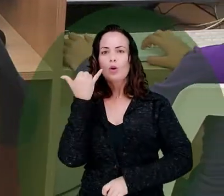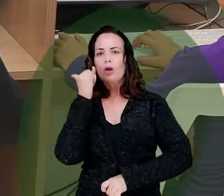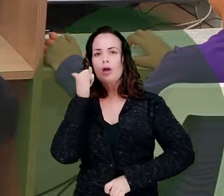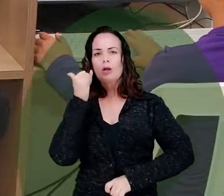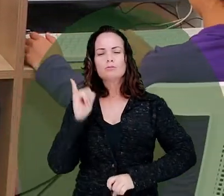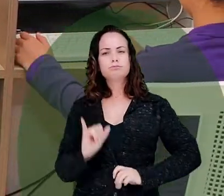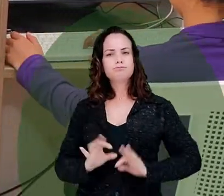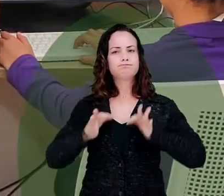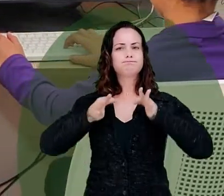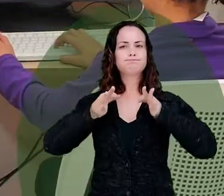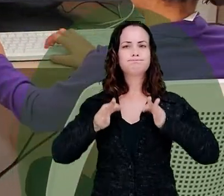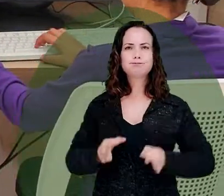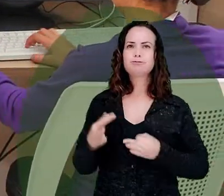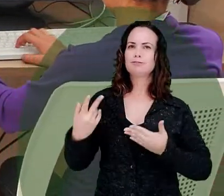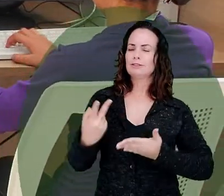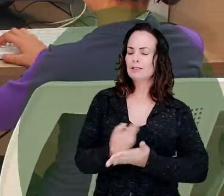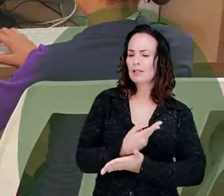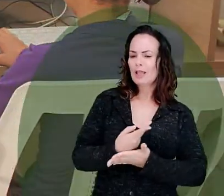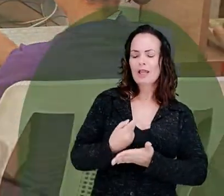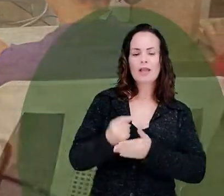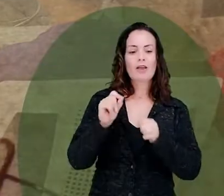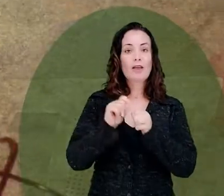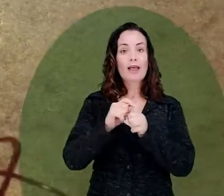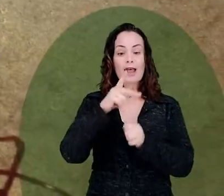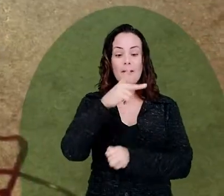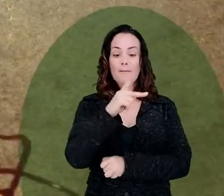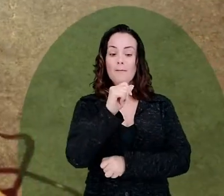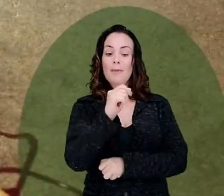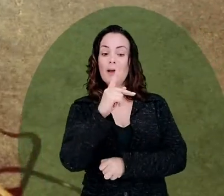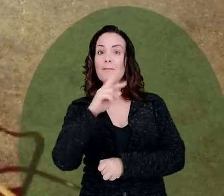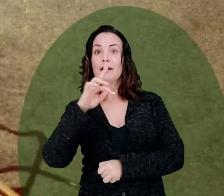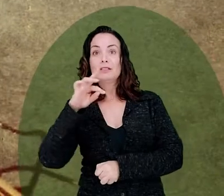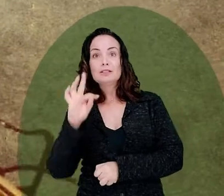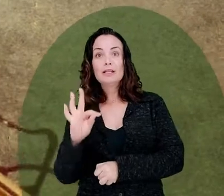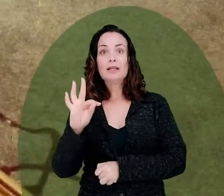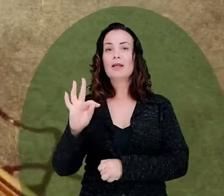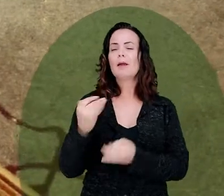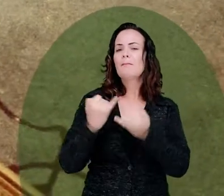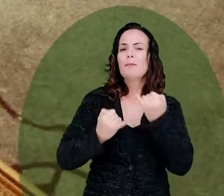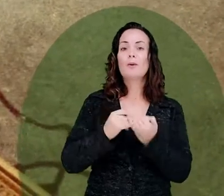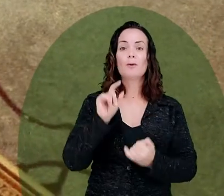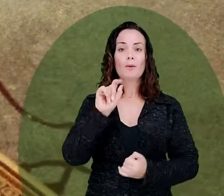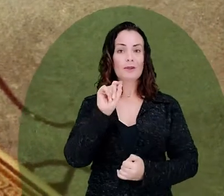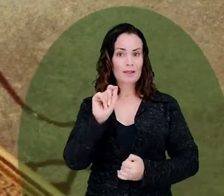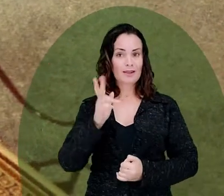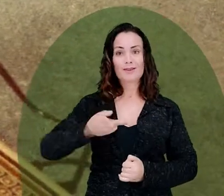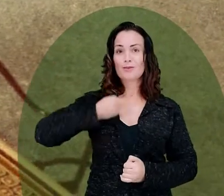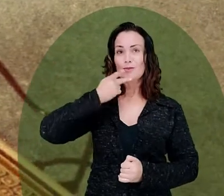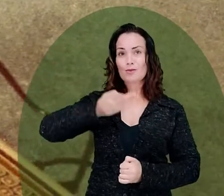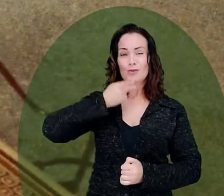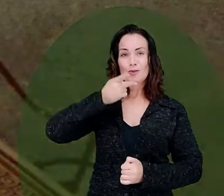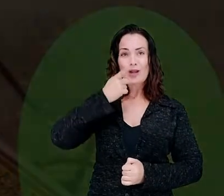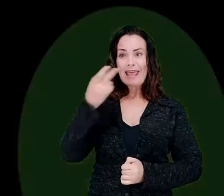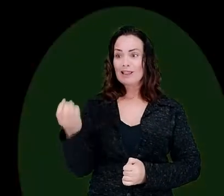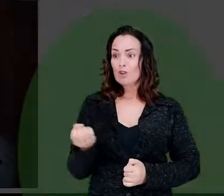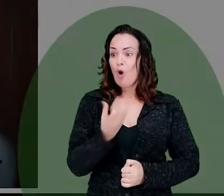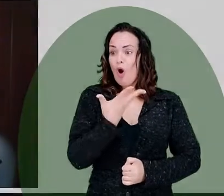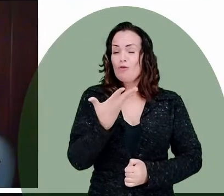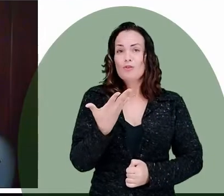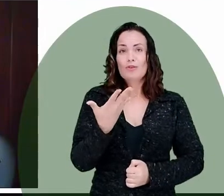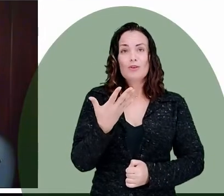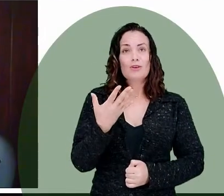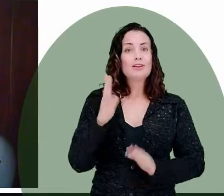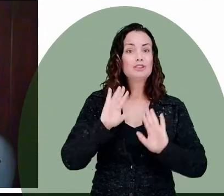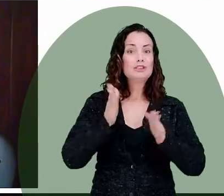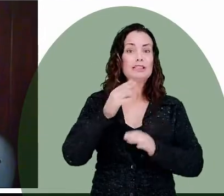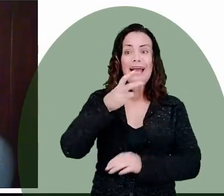postura inadequada. Lendo Papert, parece que assim, o que ele traz é tão atual, né? Já faz mais